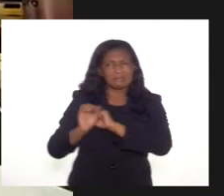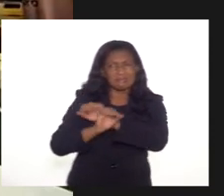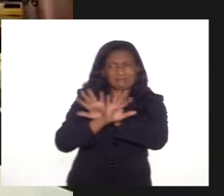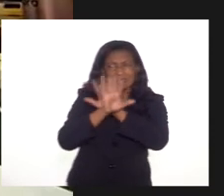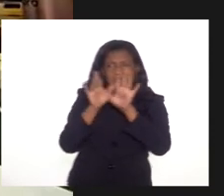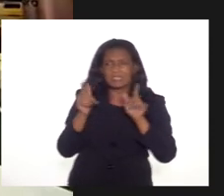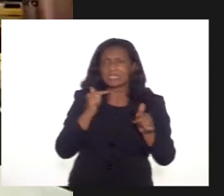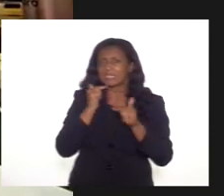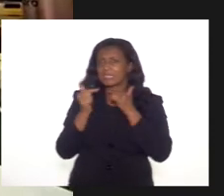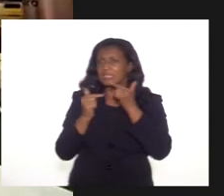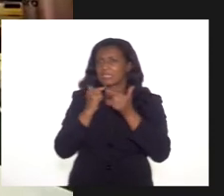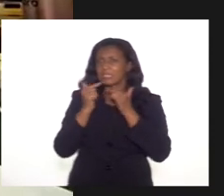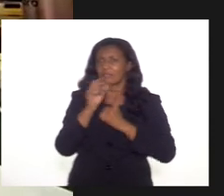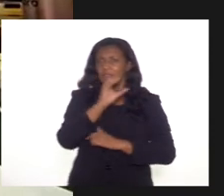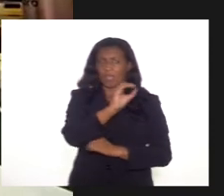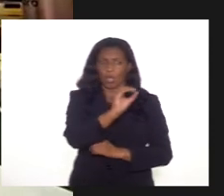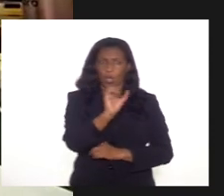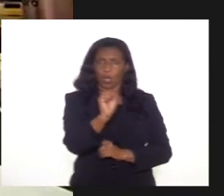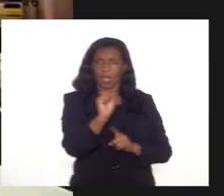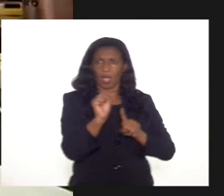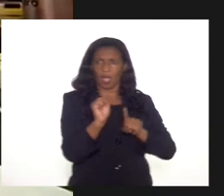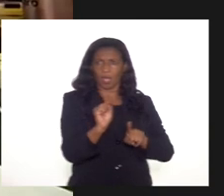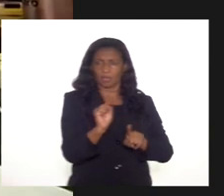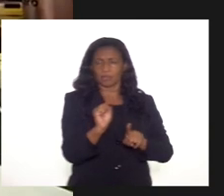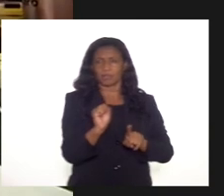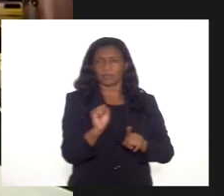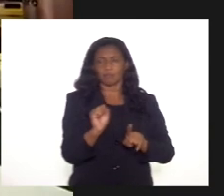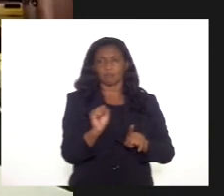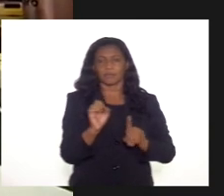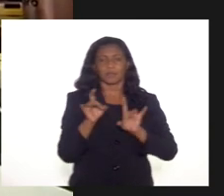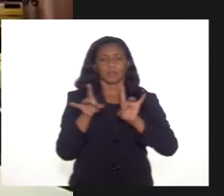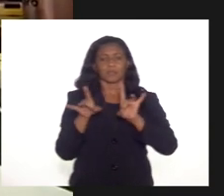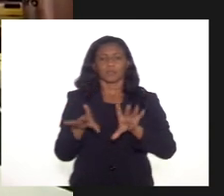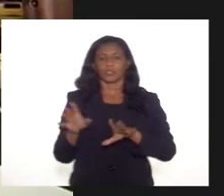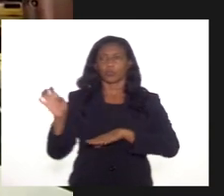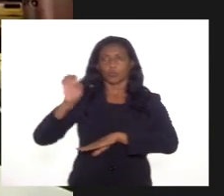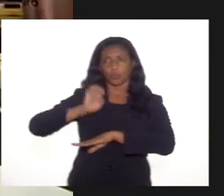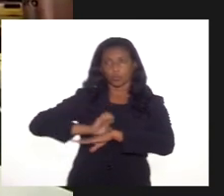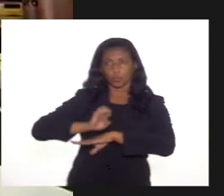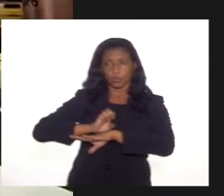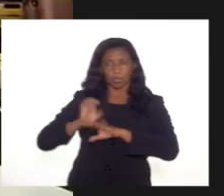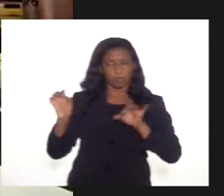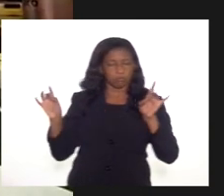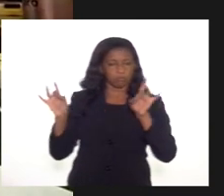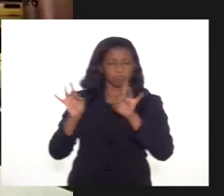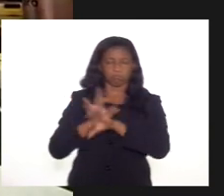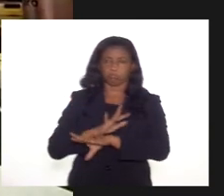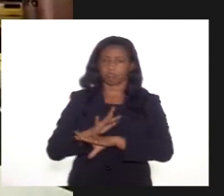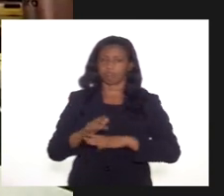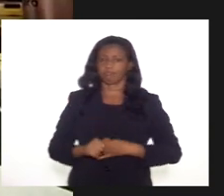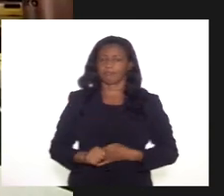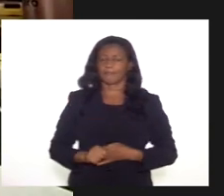gestão via OS e deixou o nosso Estado completamente